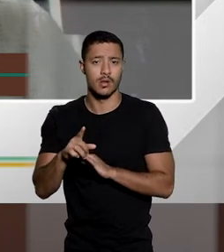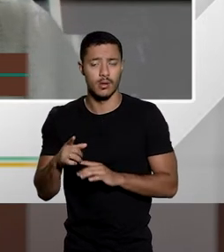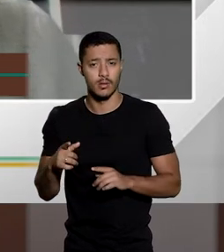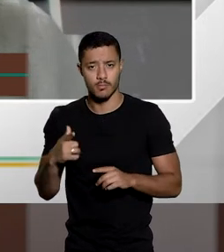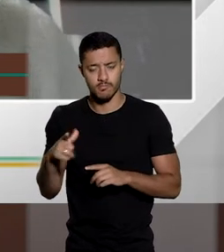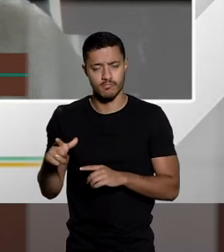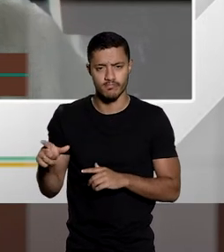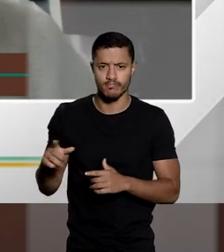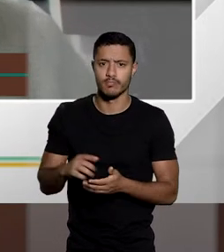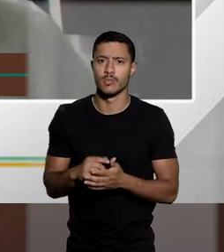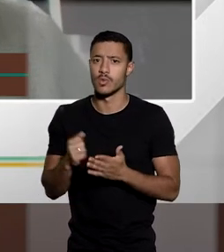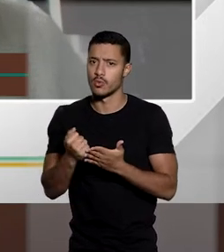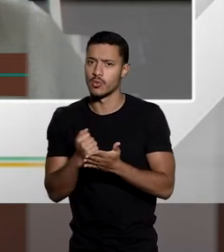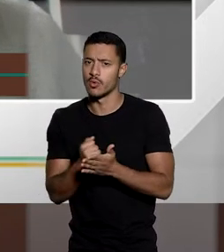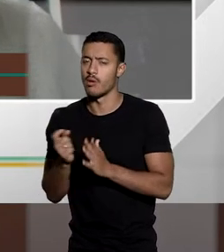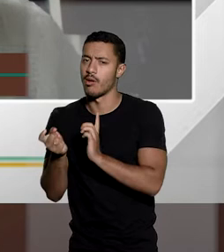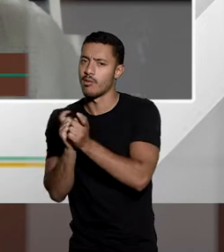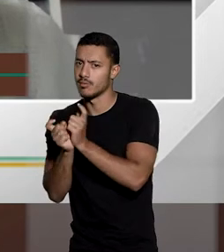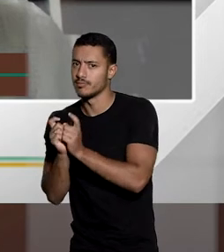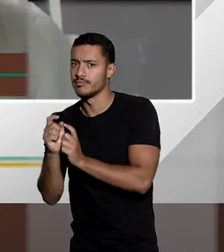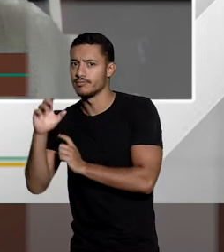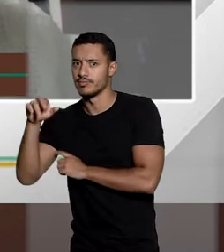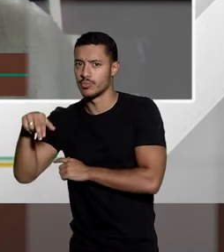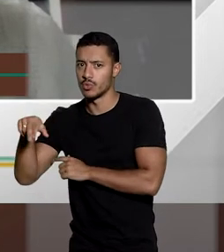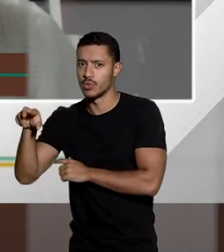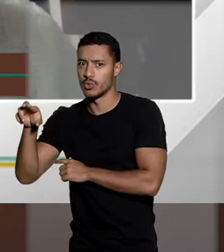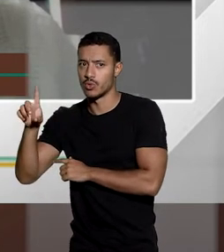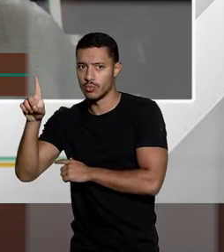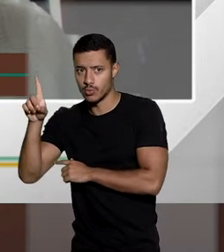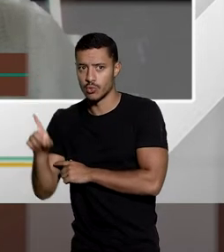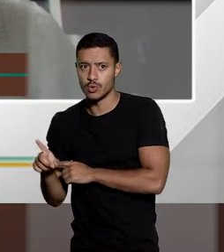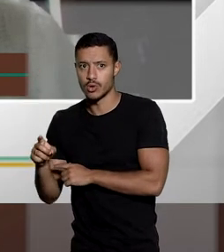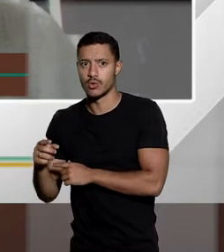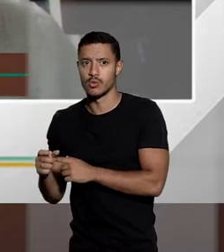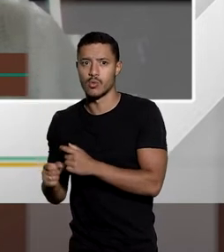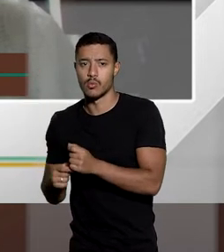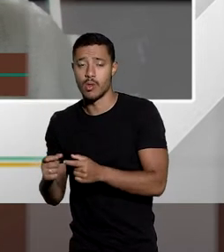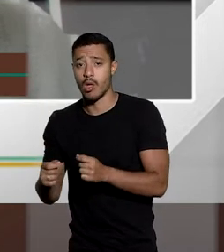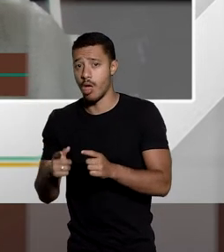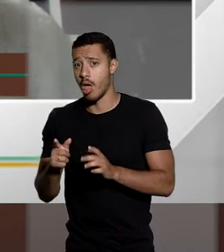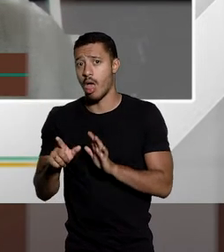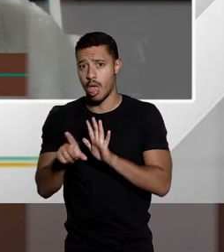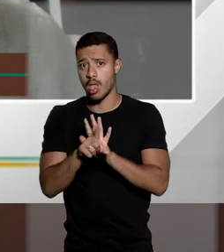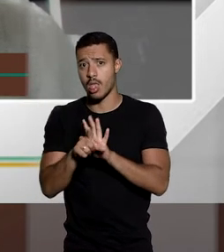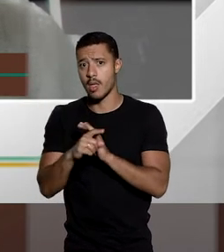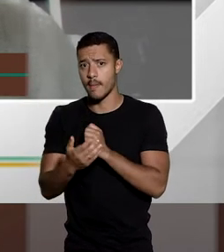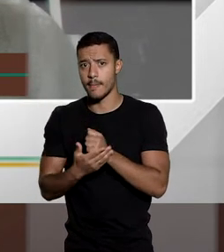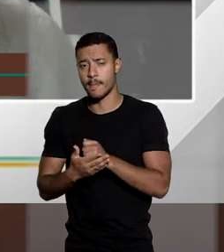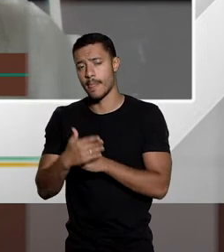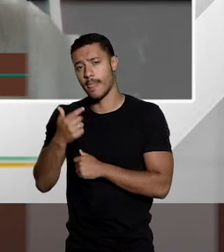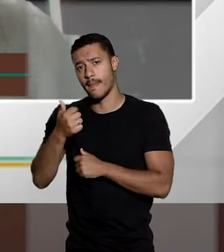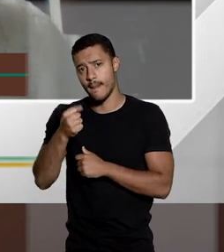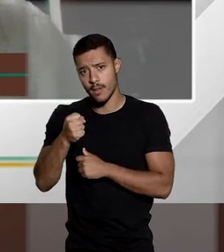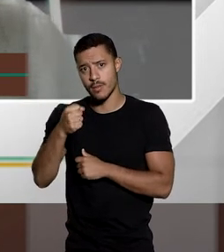E os contratos administrativos são regidos por normas de direito público. A lei fundamental é a Lei